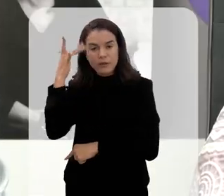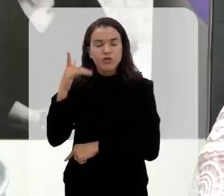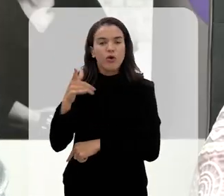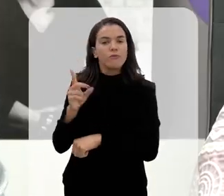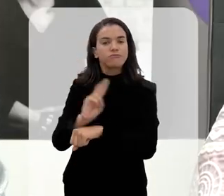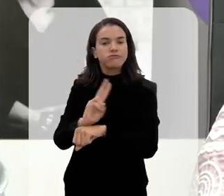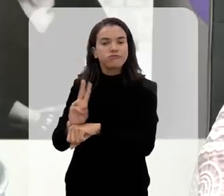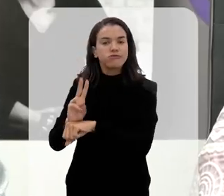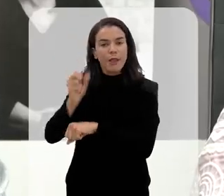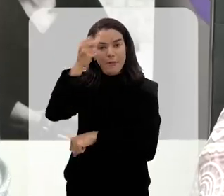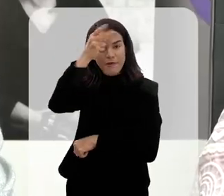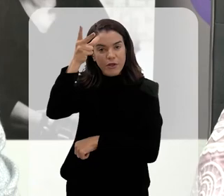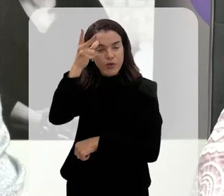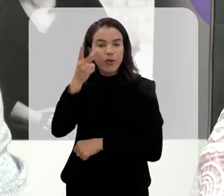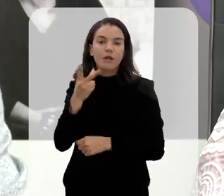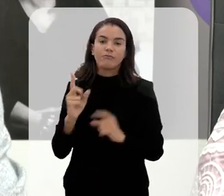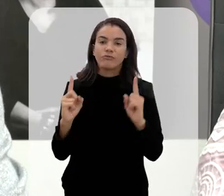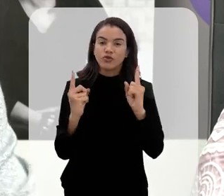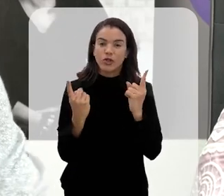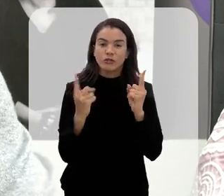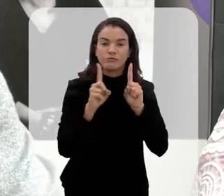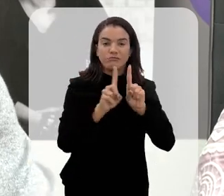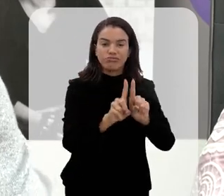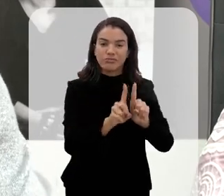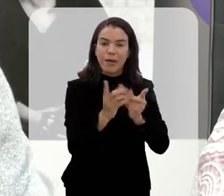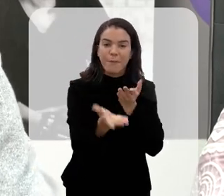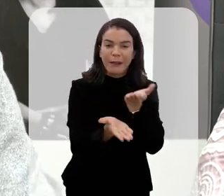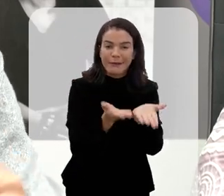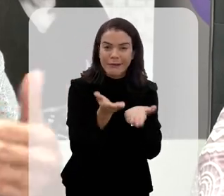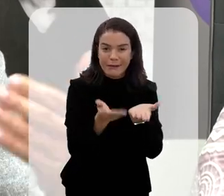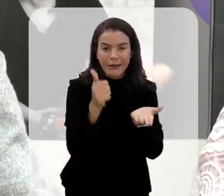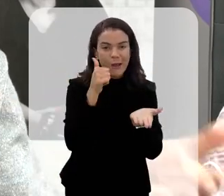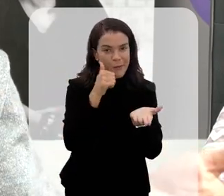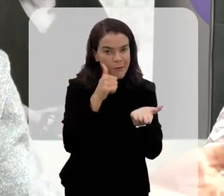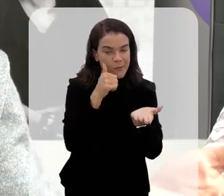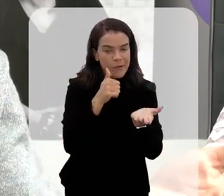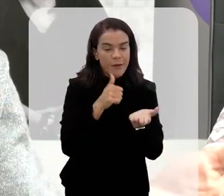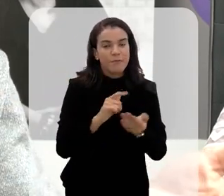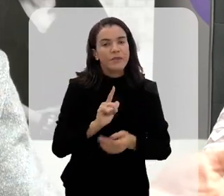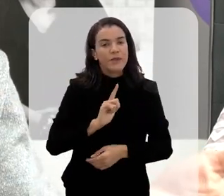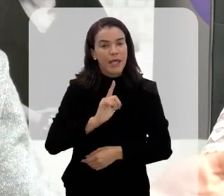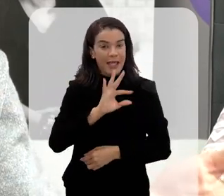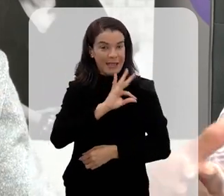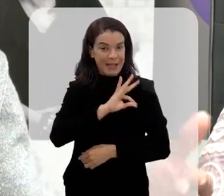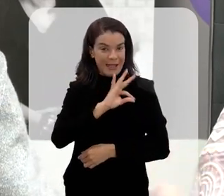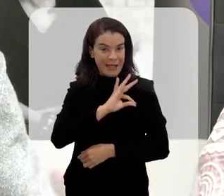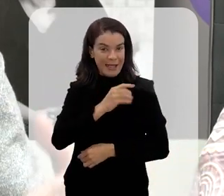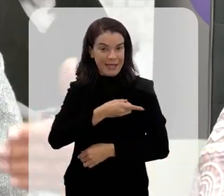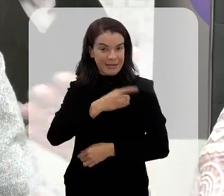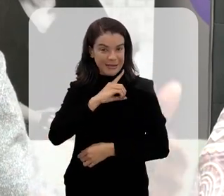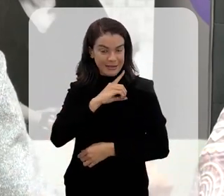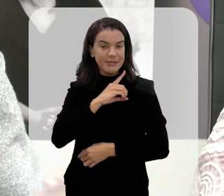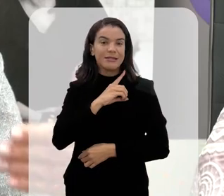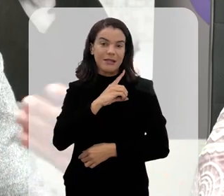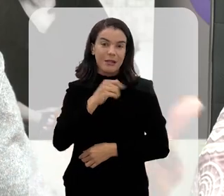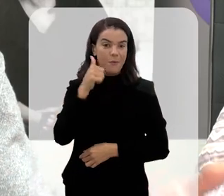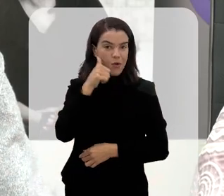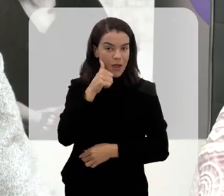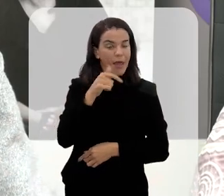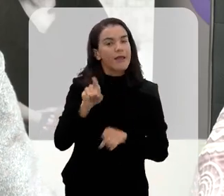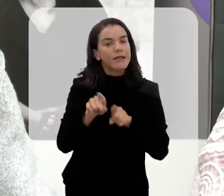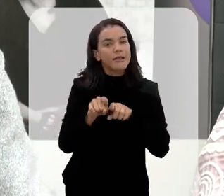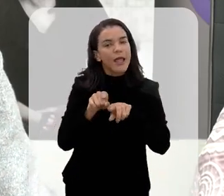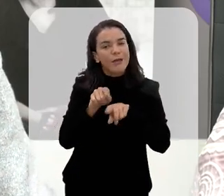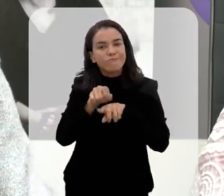na própria unidade de Polícia Judiciária para poder atender essas mulheres. Então, além das DEANs, nós temos a capilaridade do atendimento à